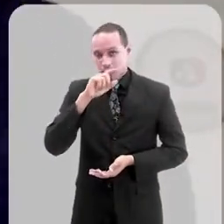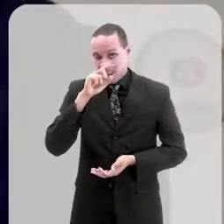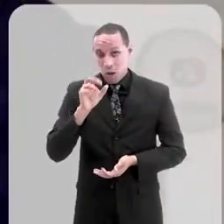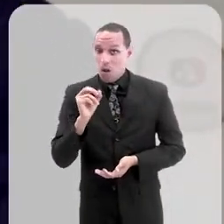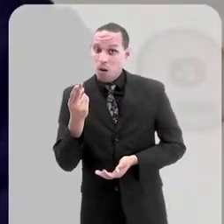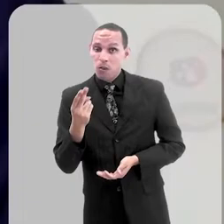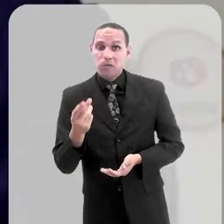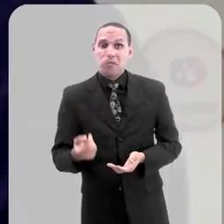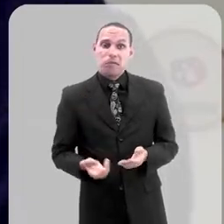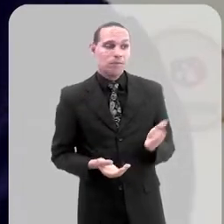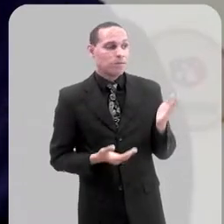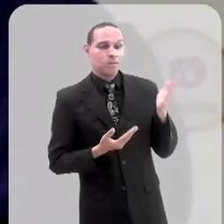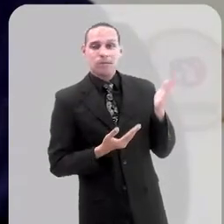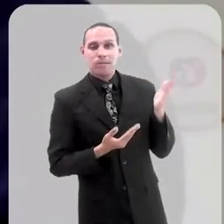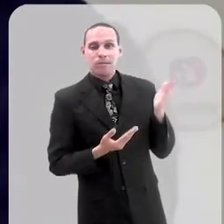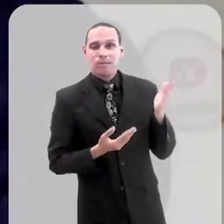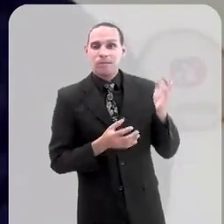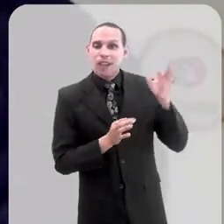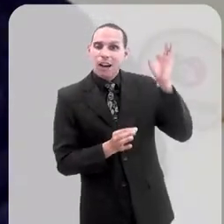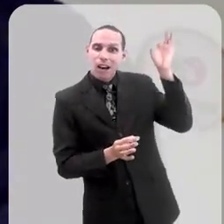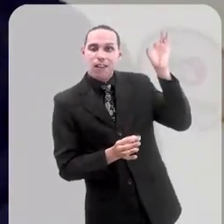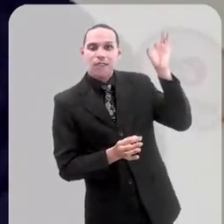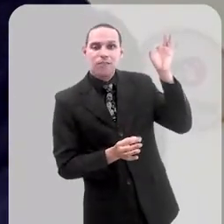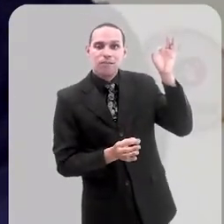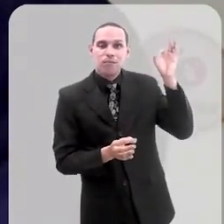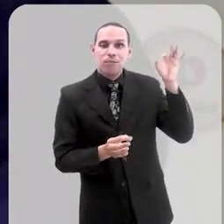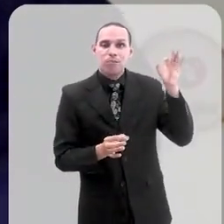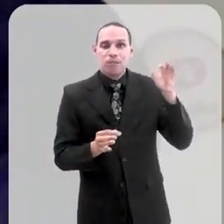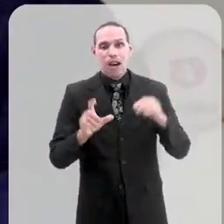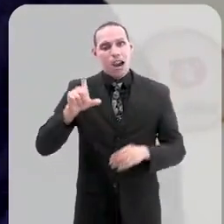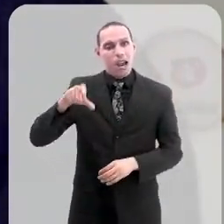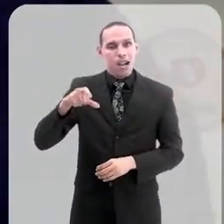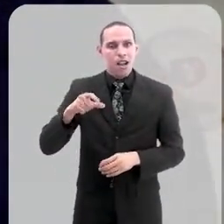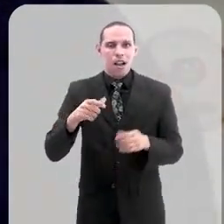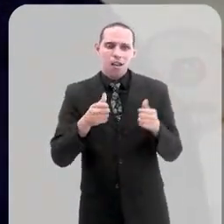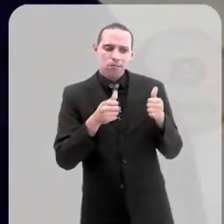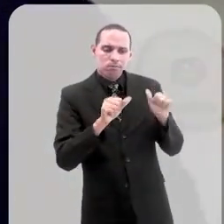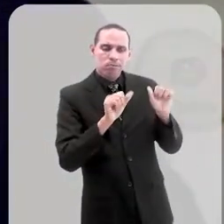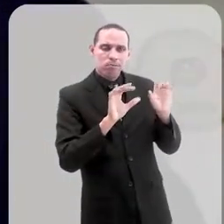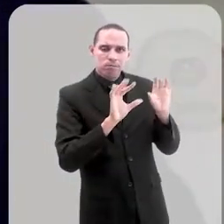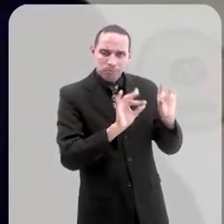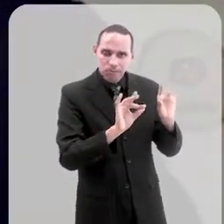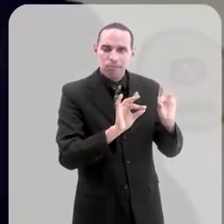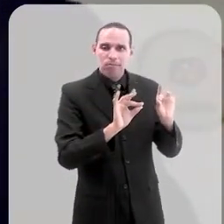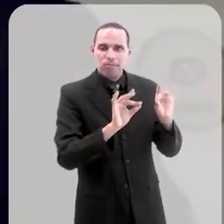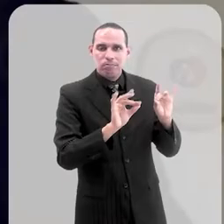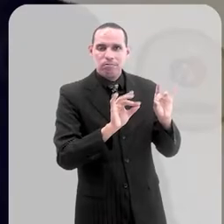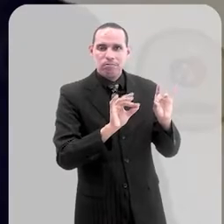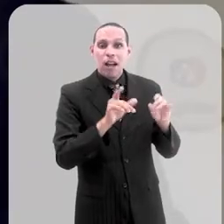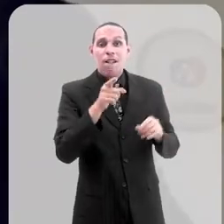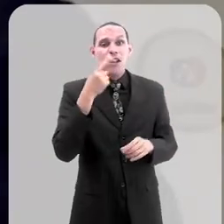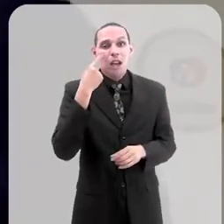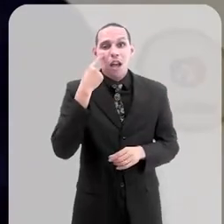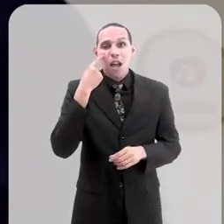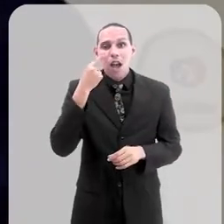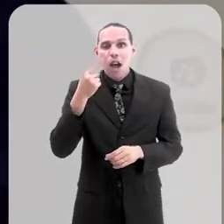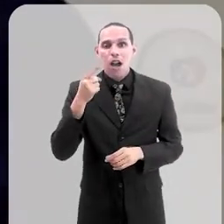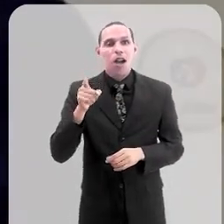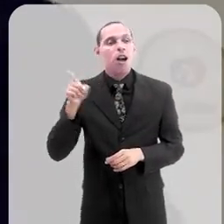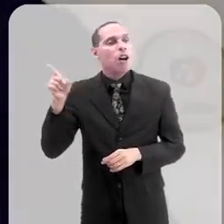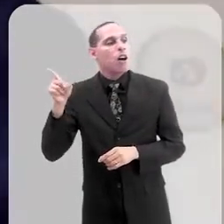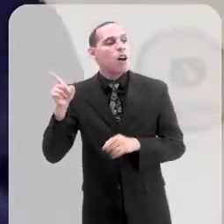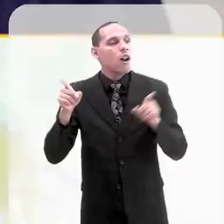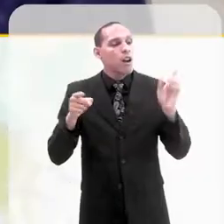Ou se não, uma prancha com cartões fixos, onde você pode apontar para a pessoa o que ela quer fazer, quer ir no supermercado, quer